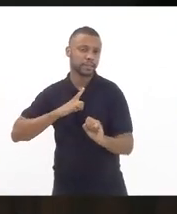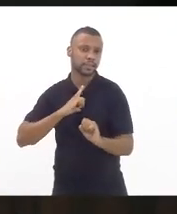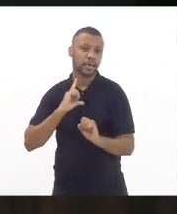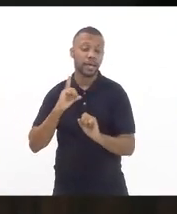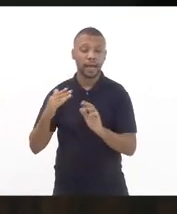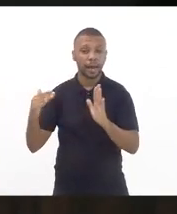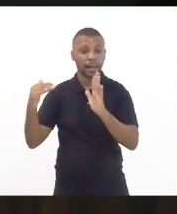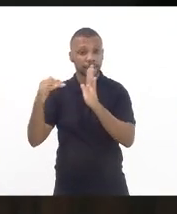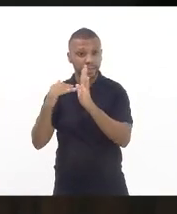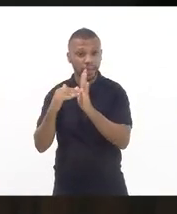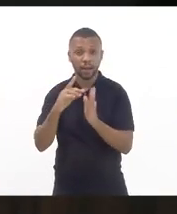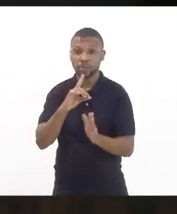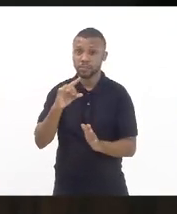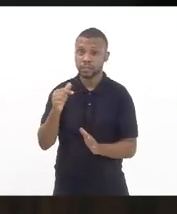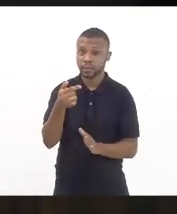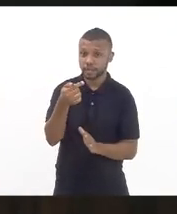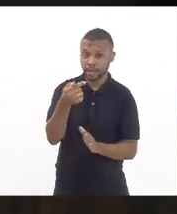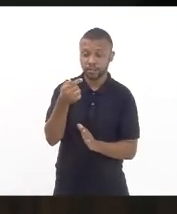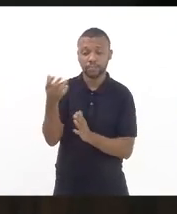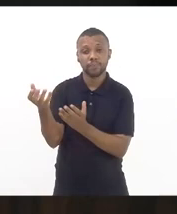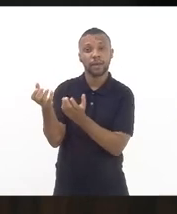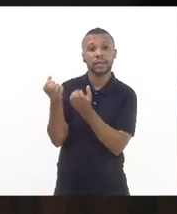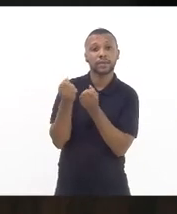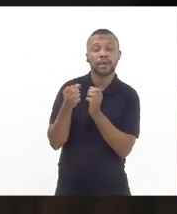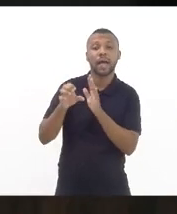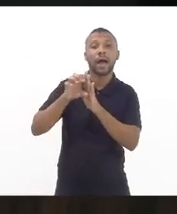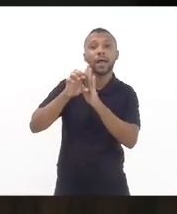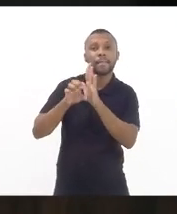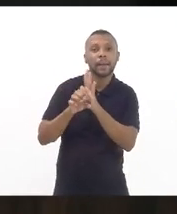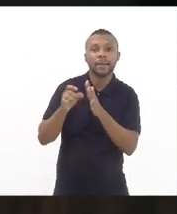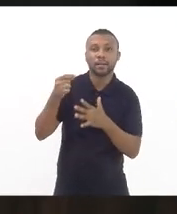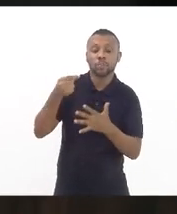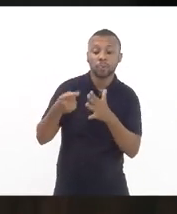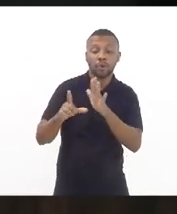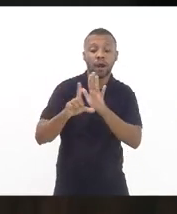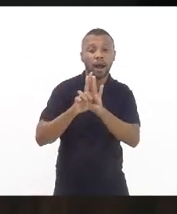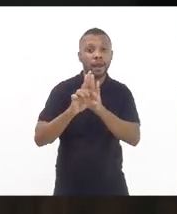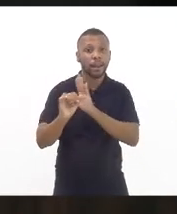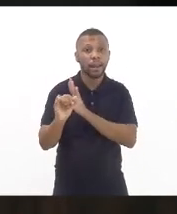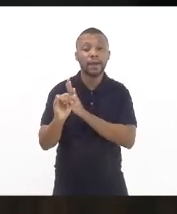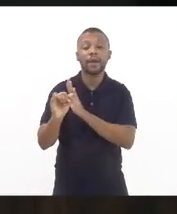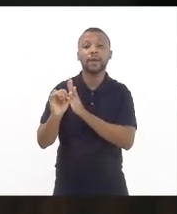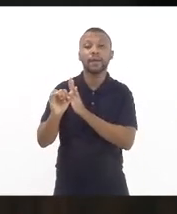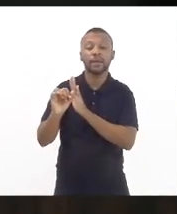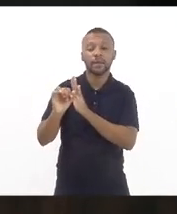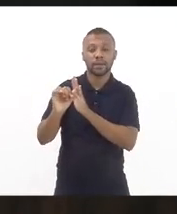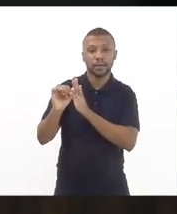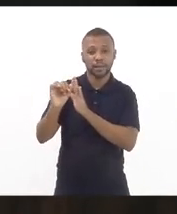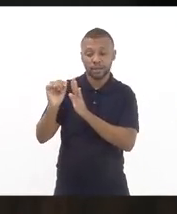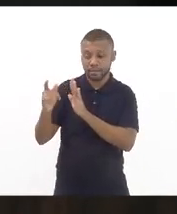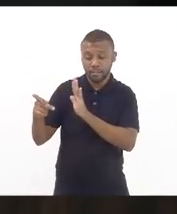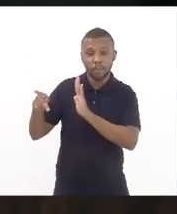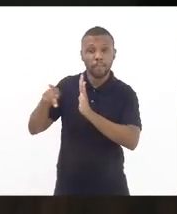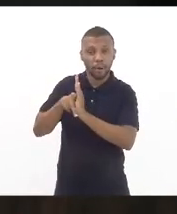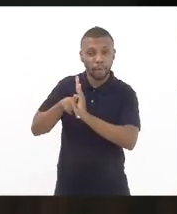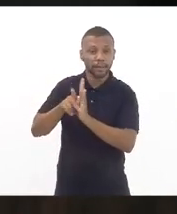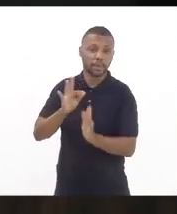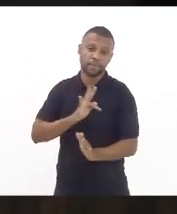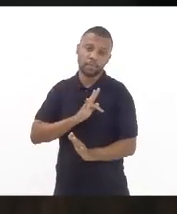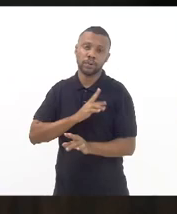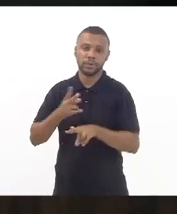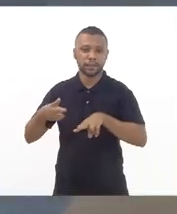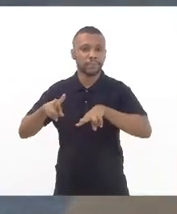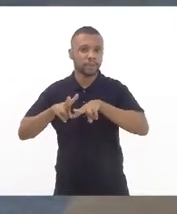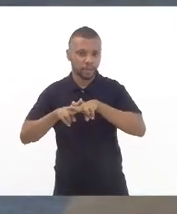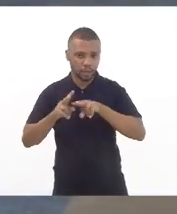até o dia 7 para receber de emendas. Lei orgânica da Polícia Penal, ok? Ok, Márcio? Depois